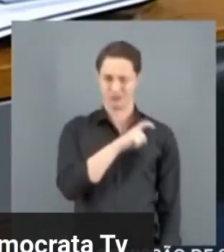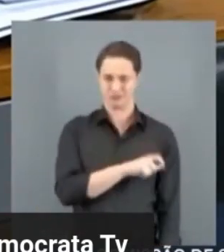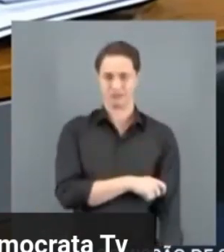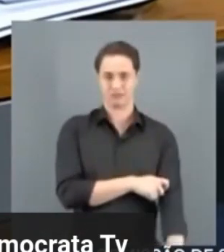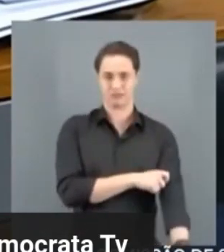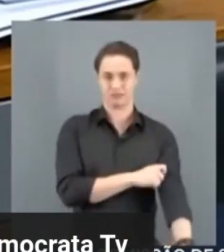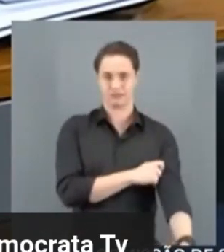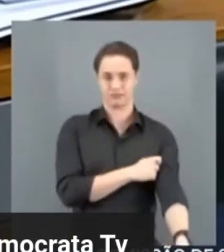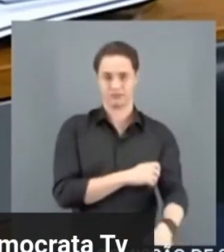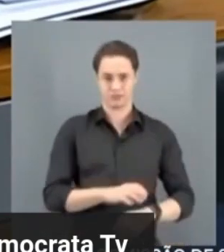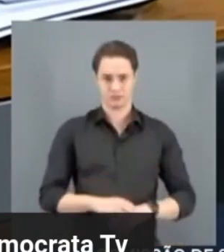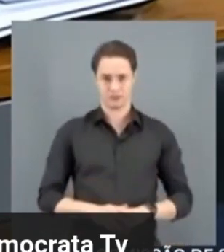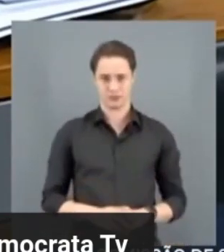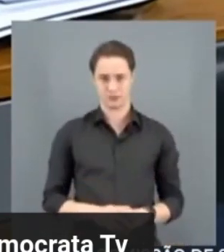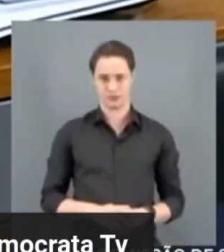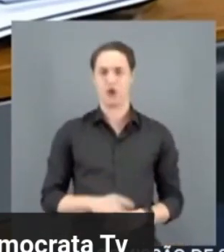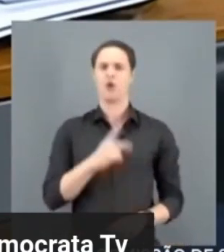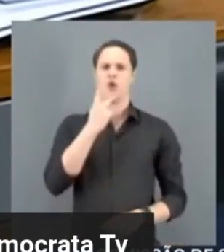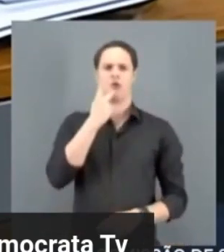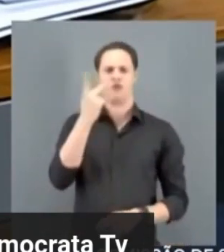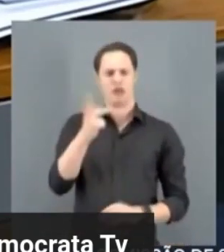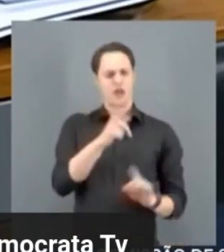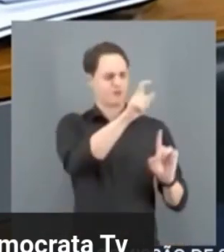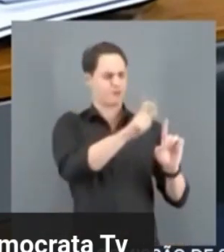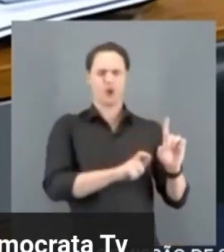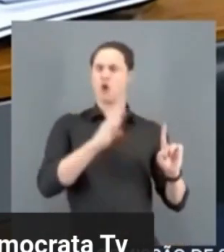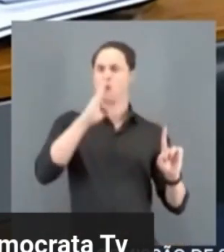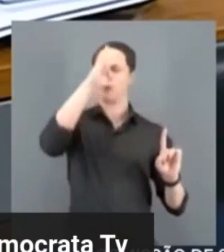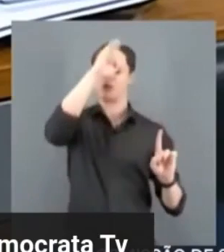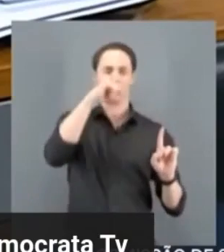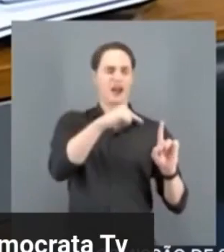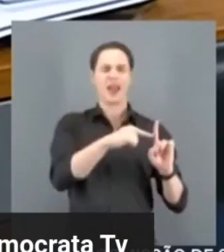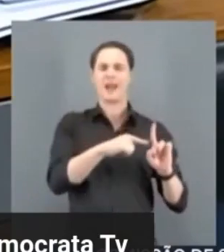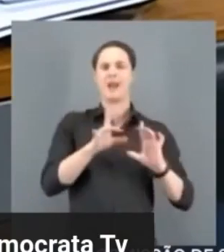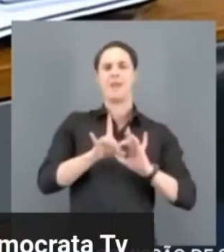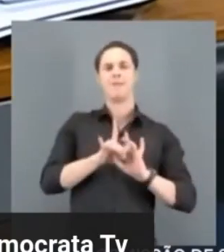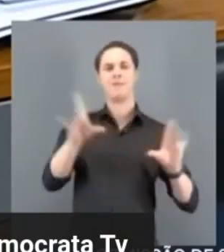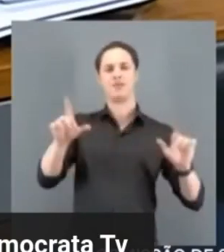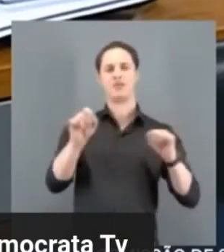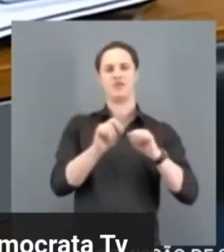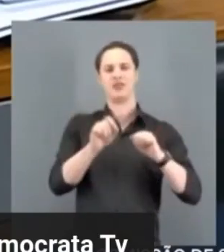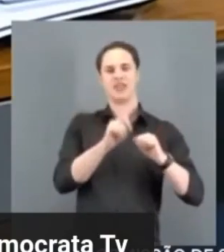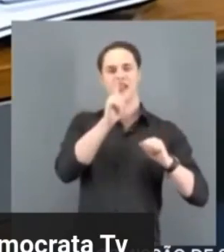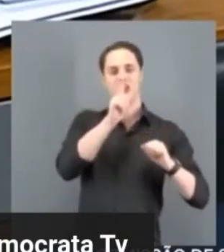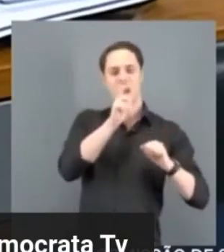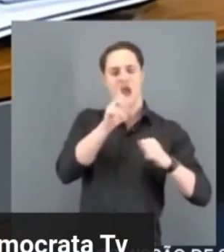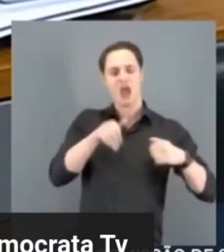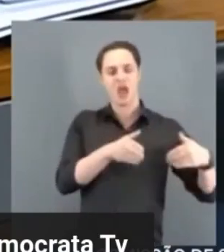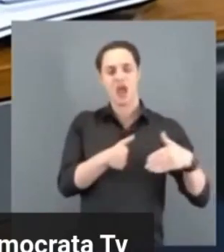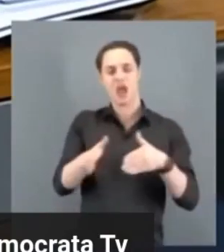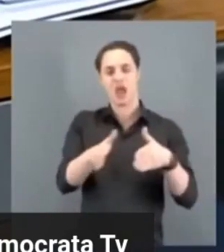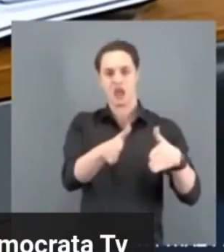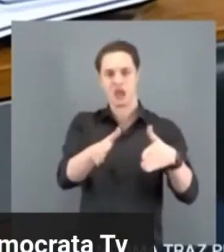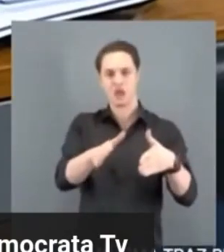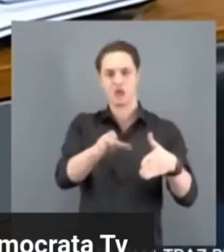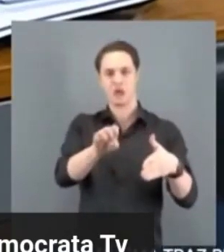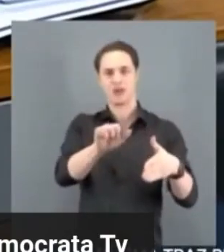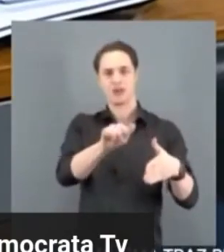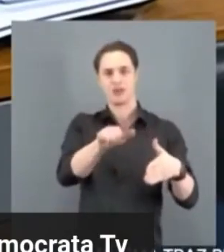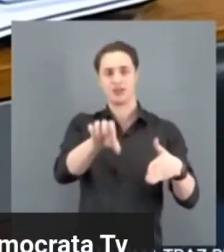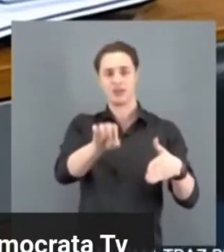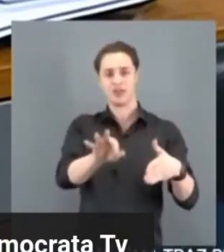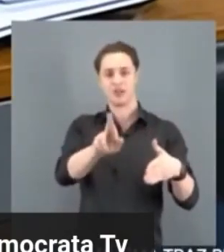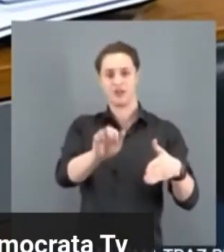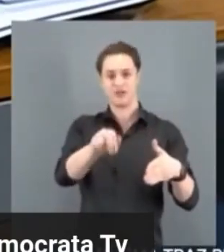Dizer que Bolsonaro fez a transposição do Rio São Francisco e também que é responsável por tudo